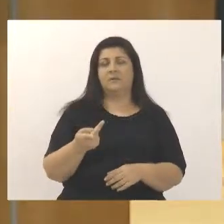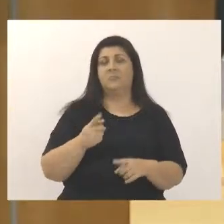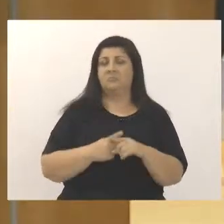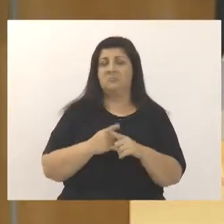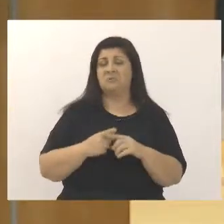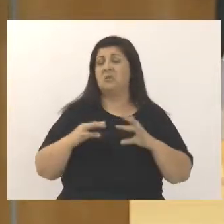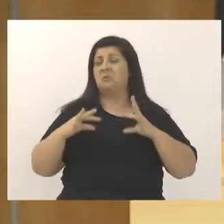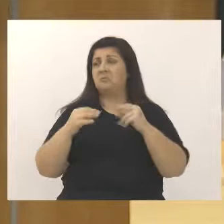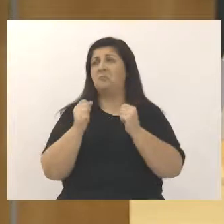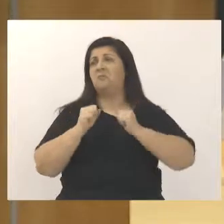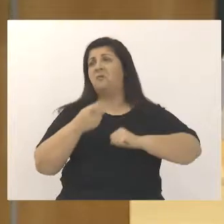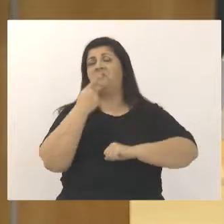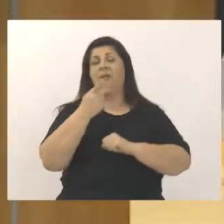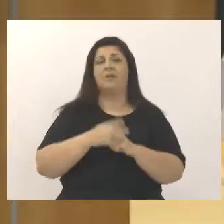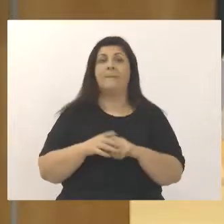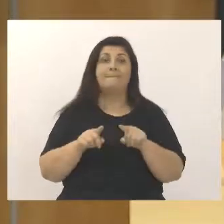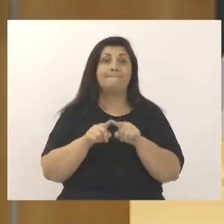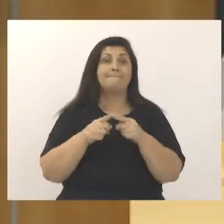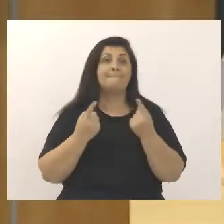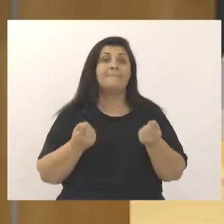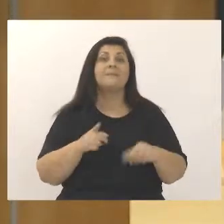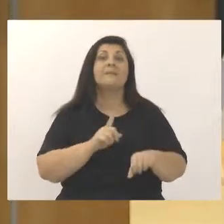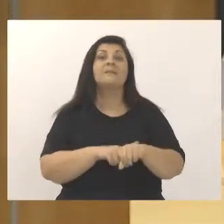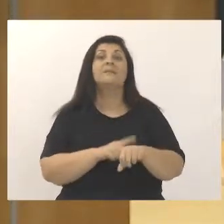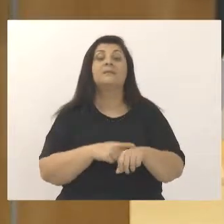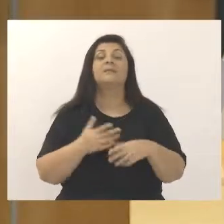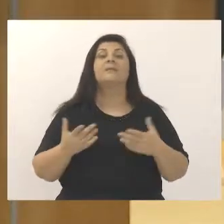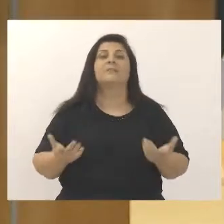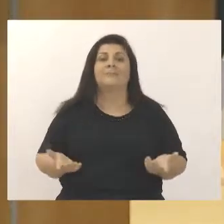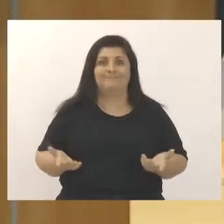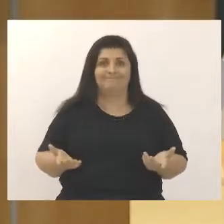papagaio fala, e na hora de